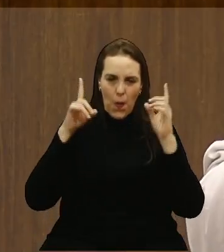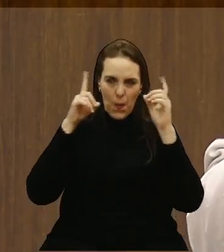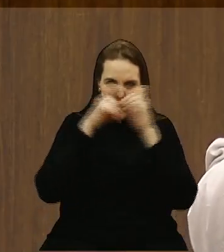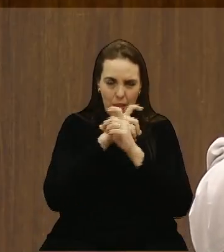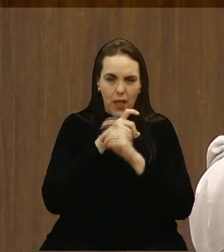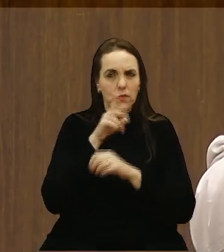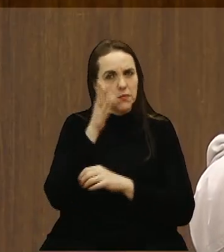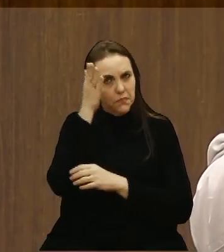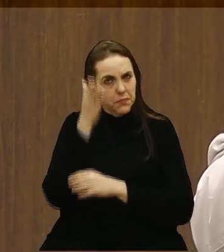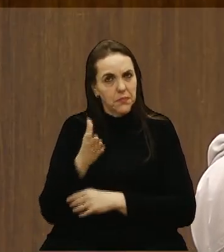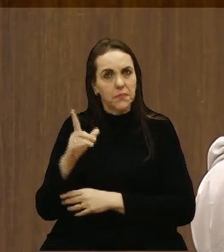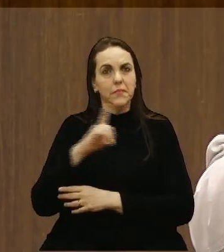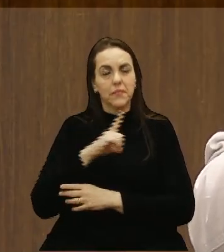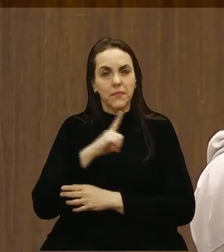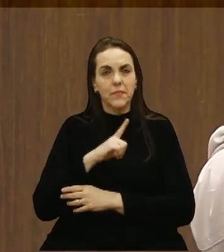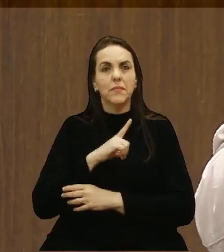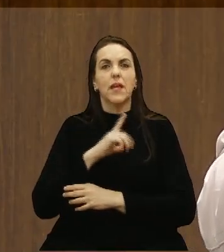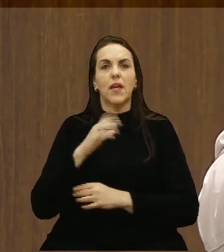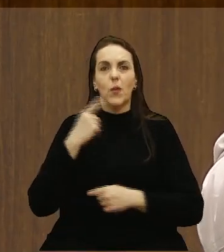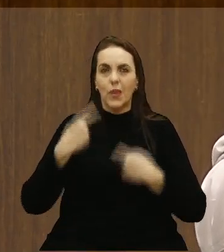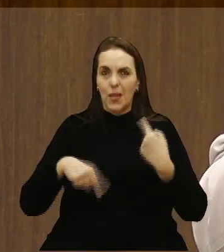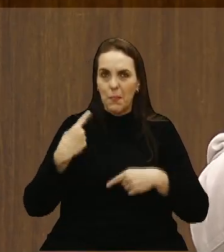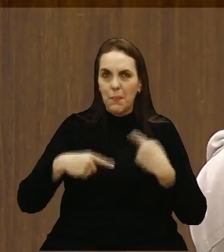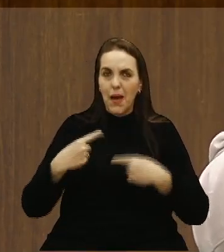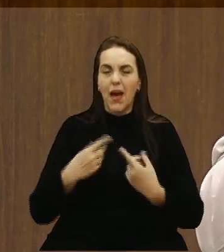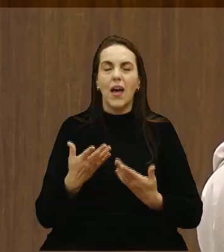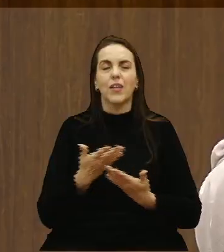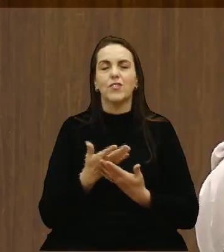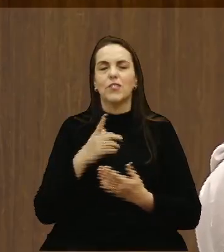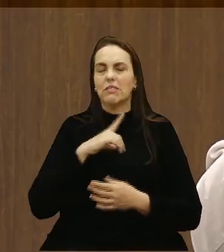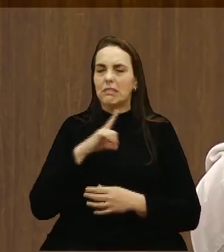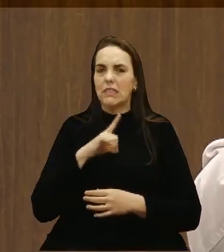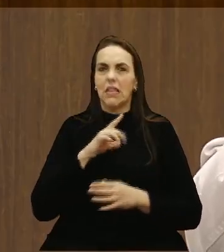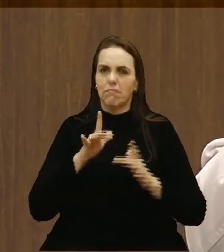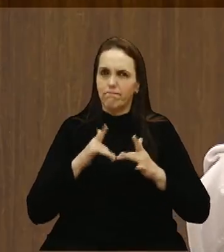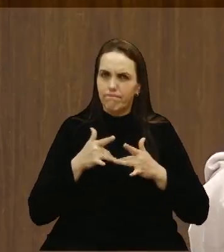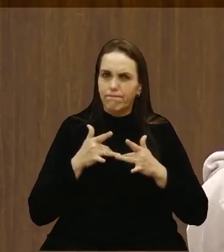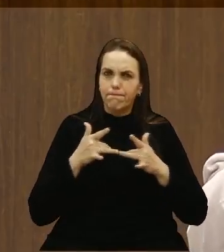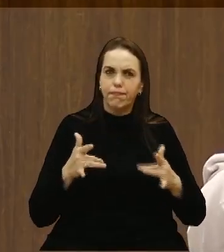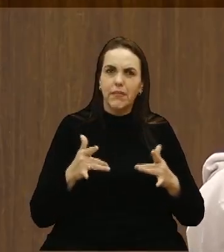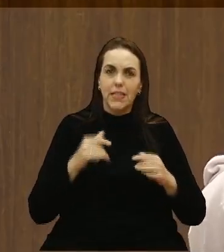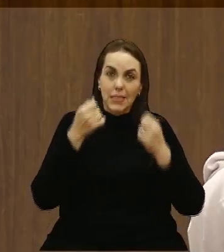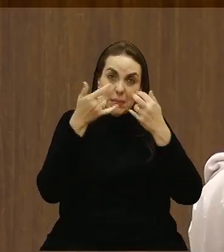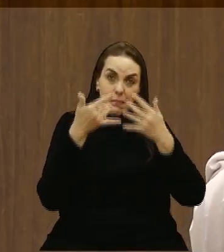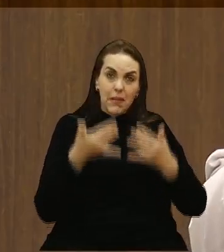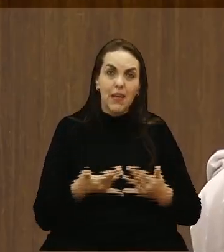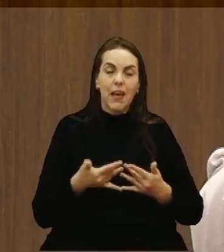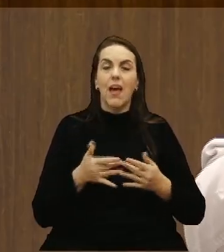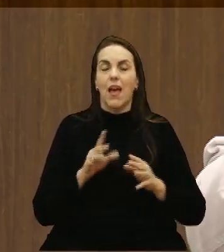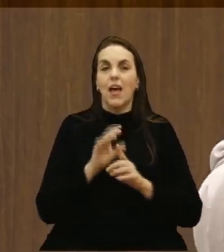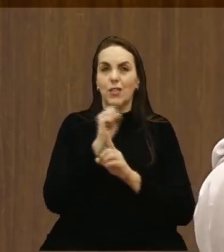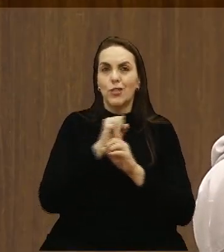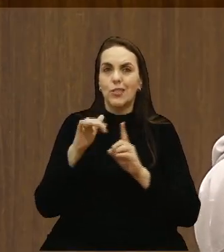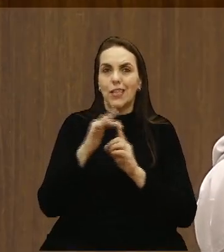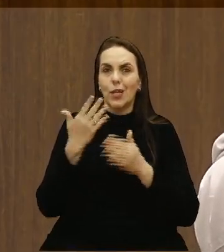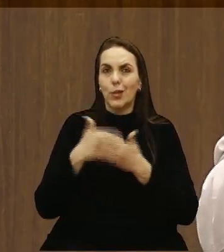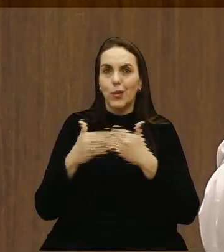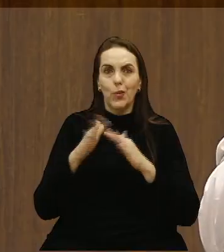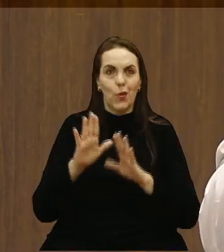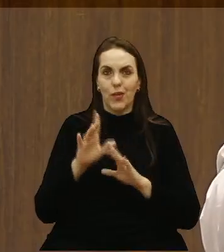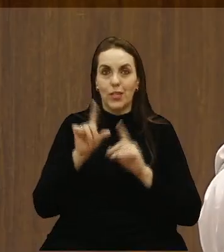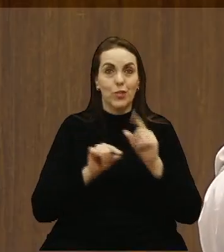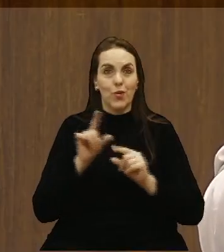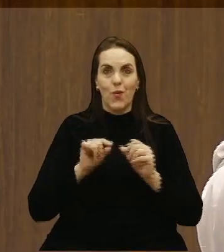tem promovido vereador. um debate e uma disposição em explicar para a sociedade o porquê dessa opção da Casa Legislativa. Todos aqui